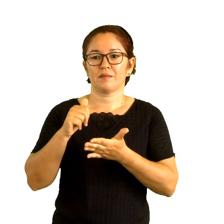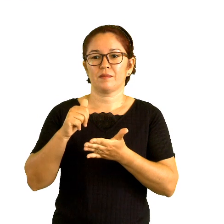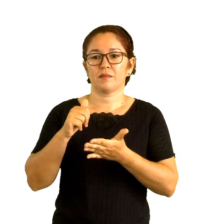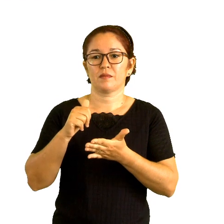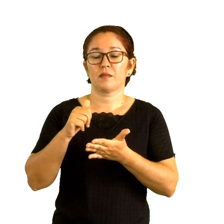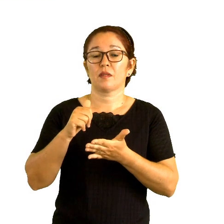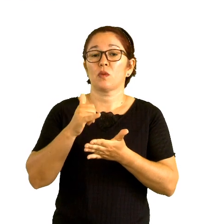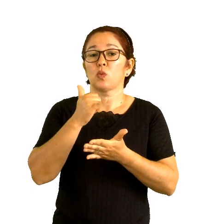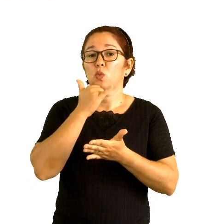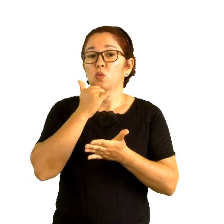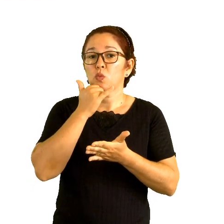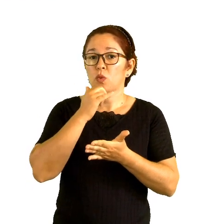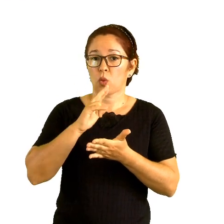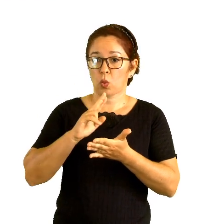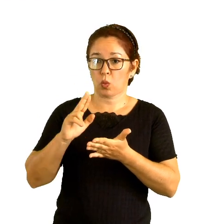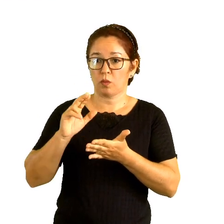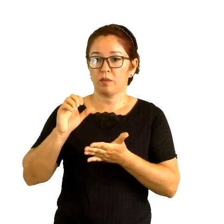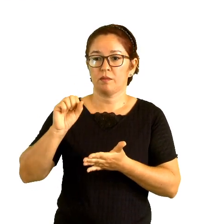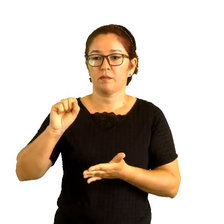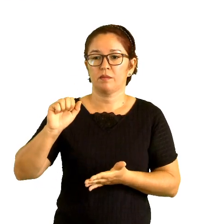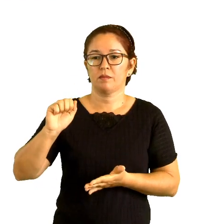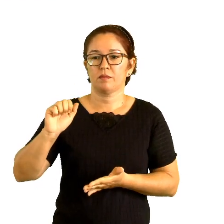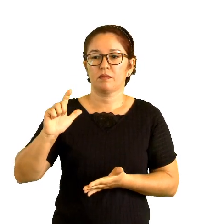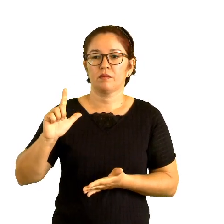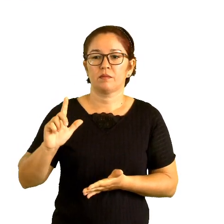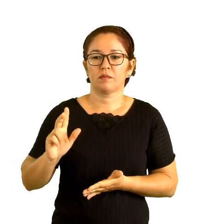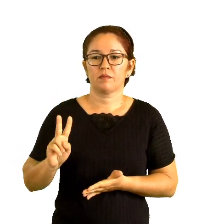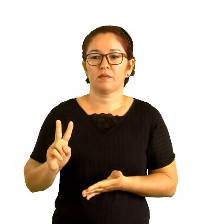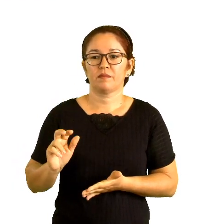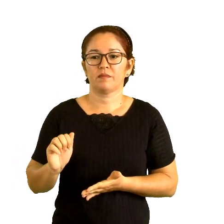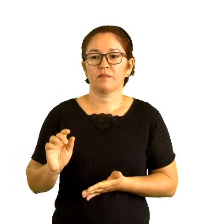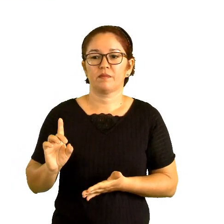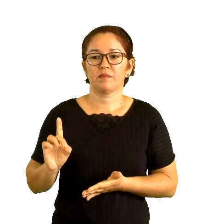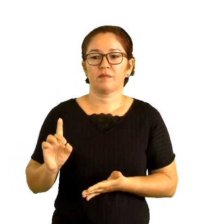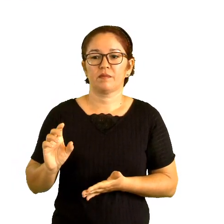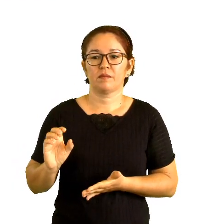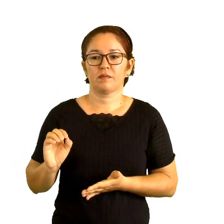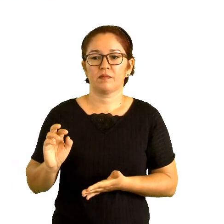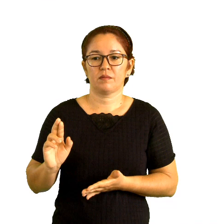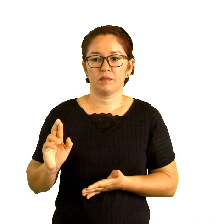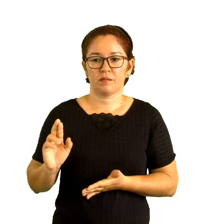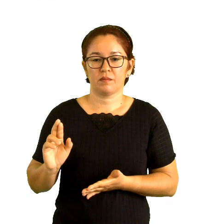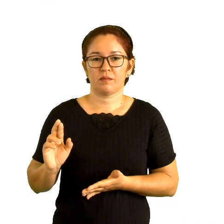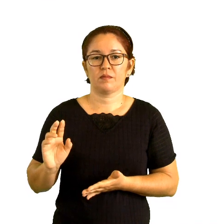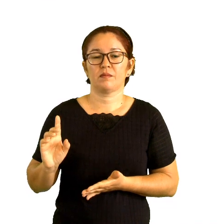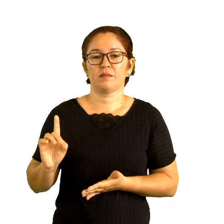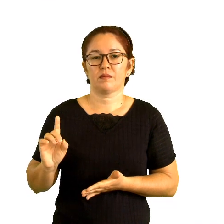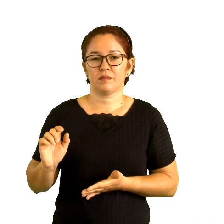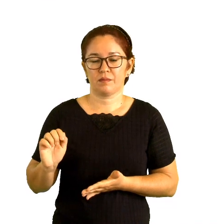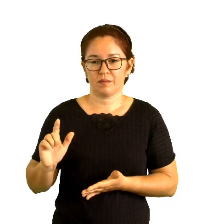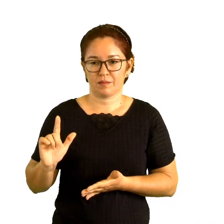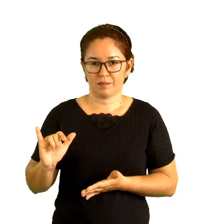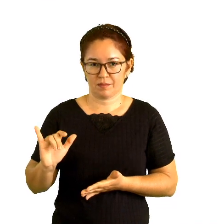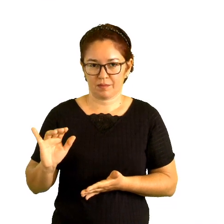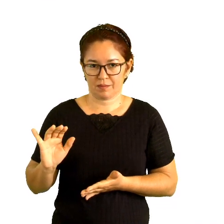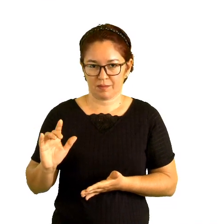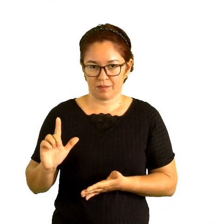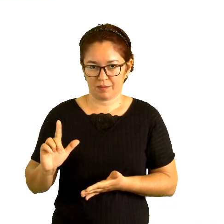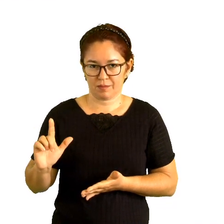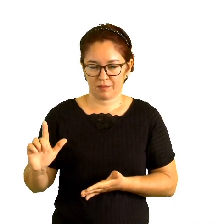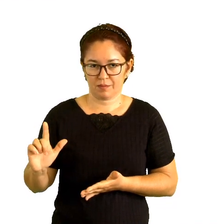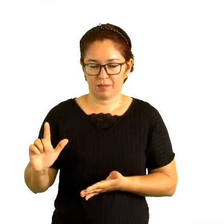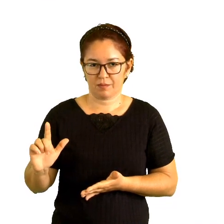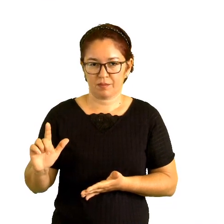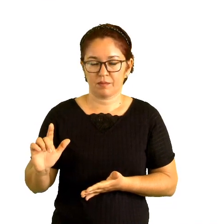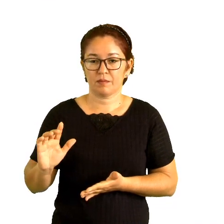artista que fez a pintura original, a pintura à direita. Já o Matt Groening, que é o